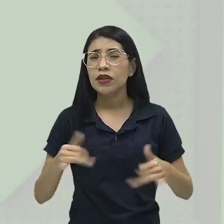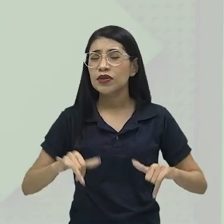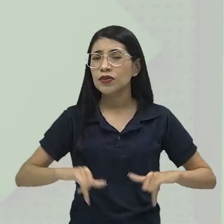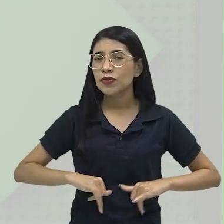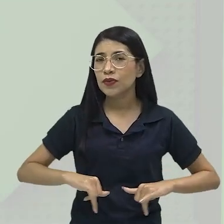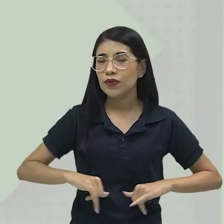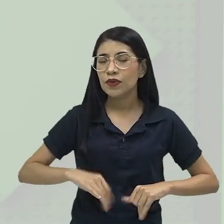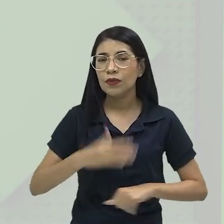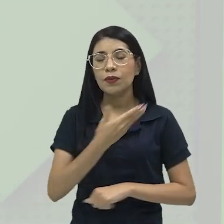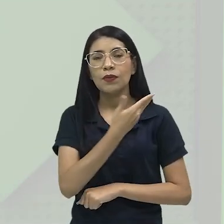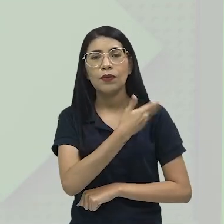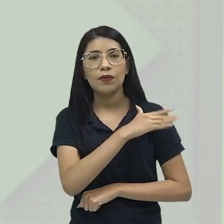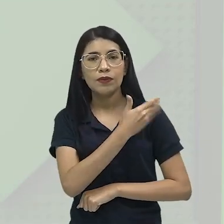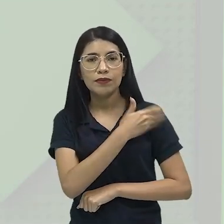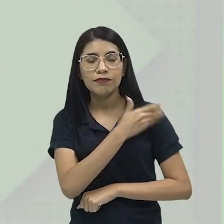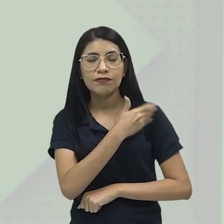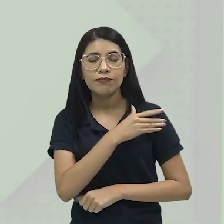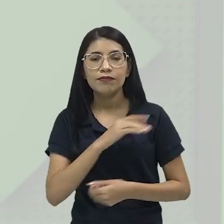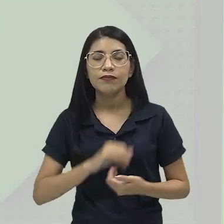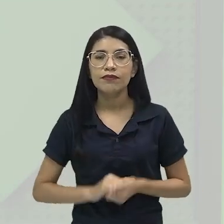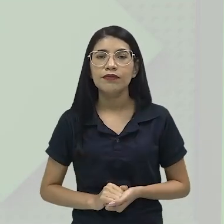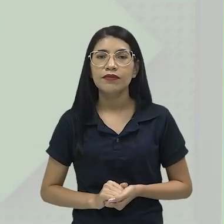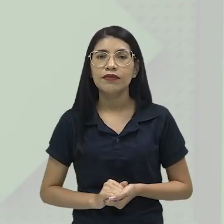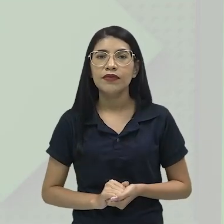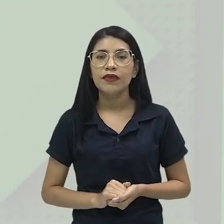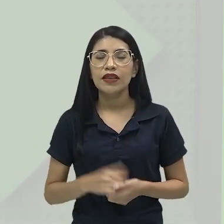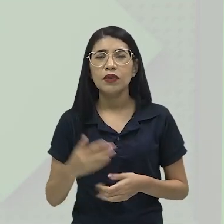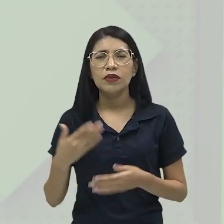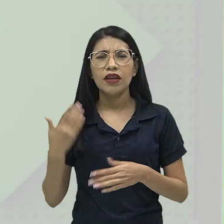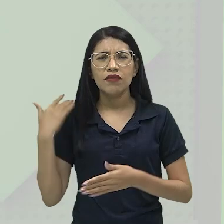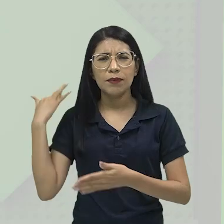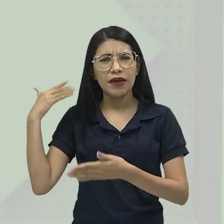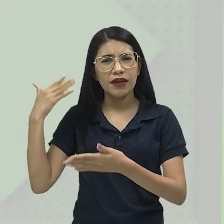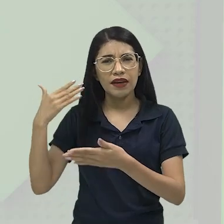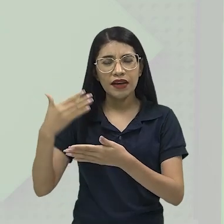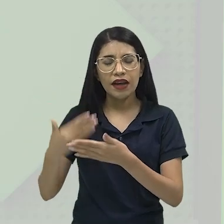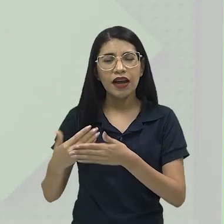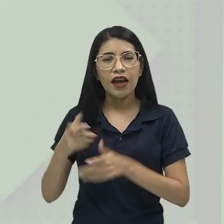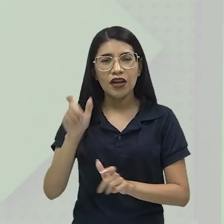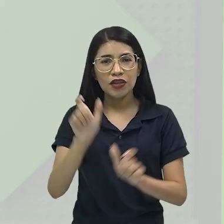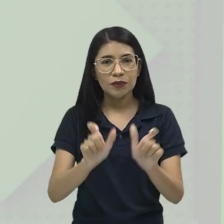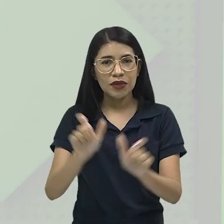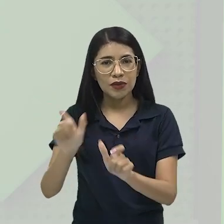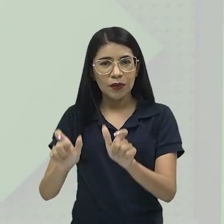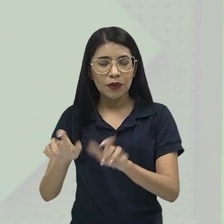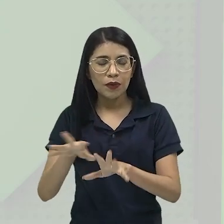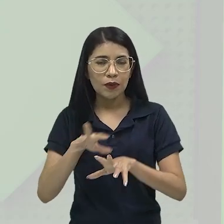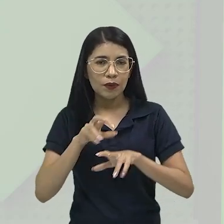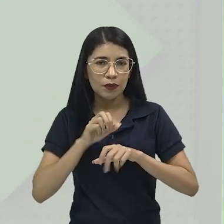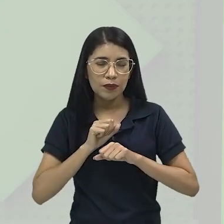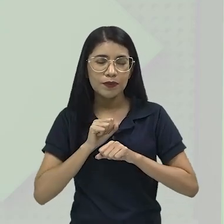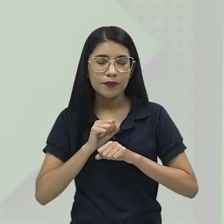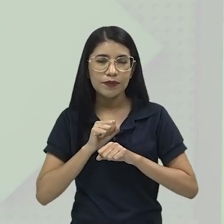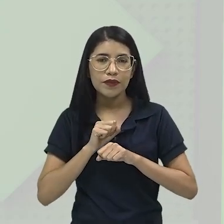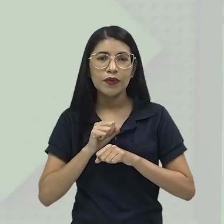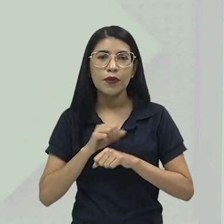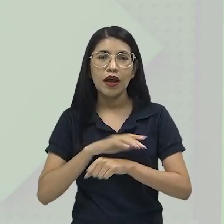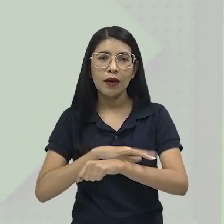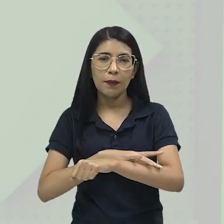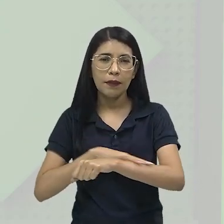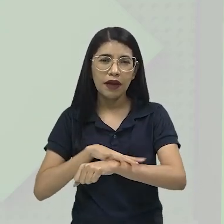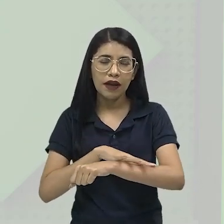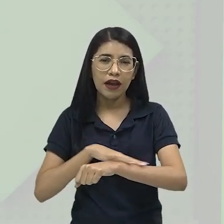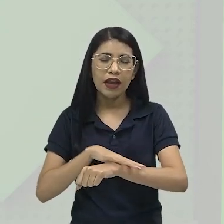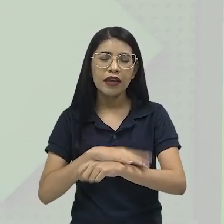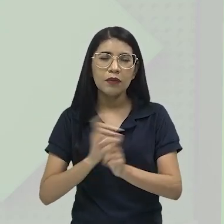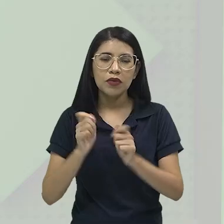muito preconceito por isso, certo? Então, por muito tempo, essas pessoas que tinham essa doença que era